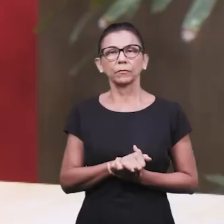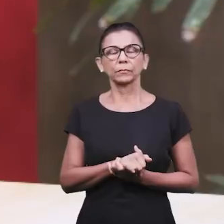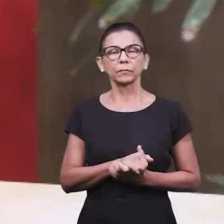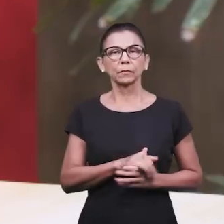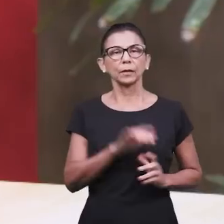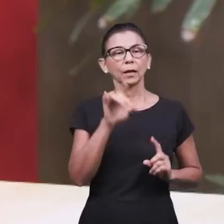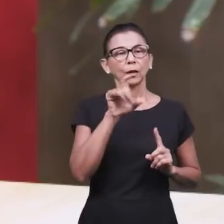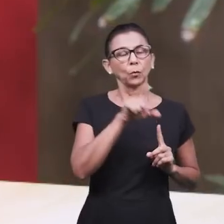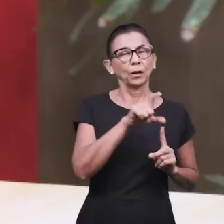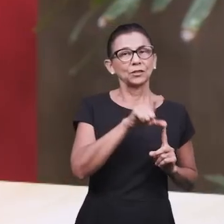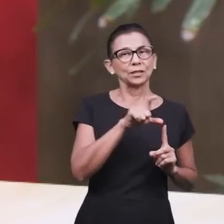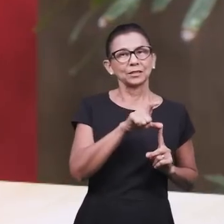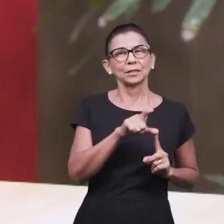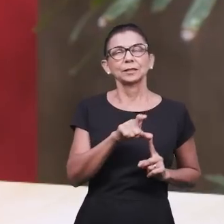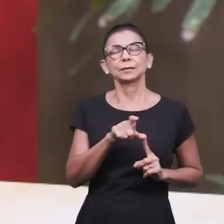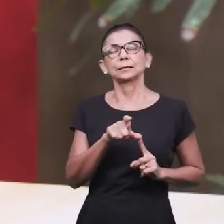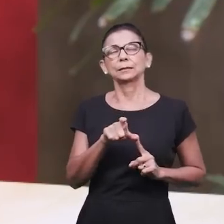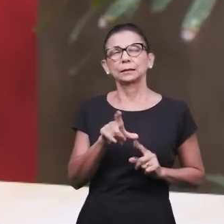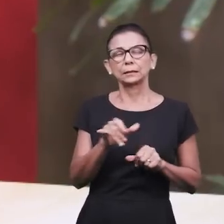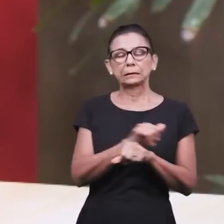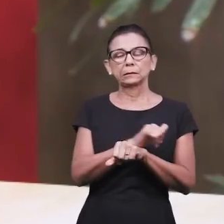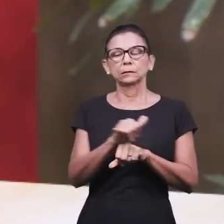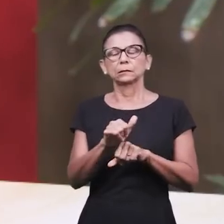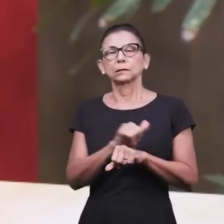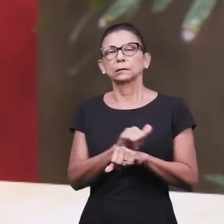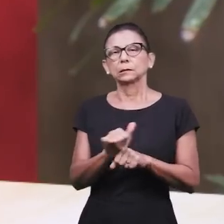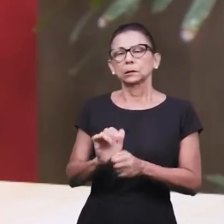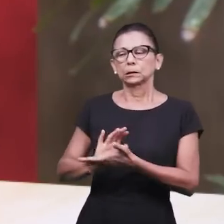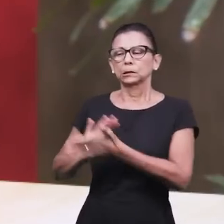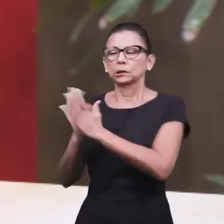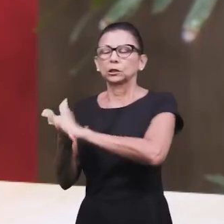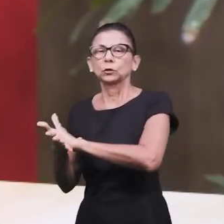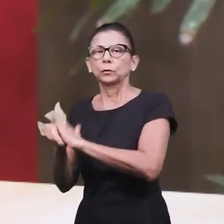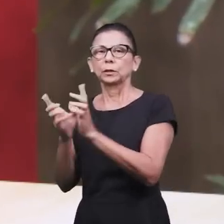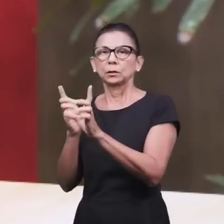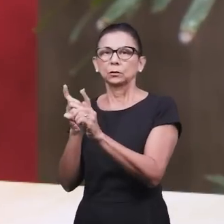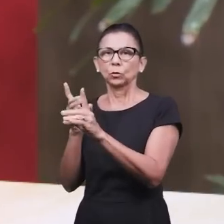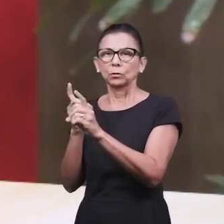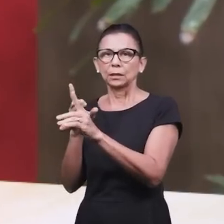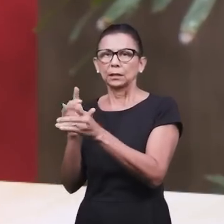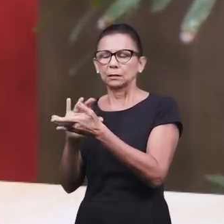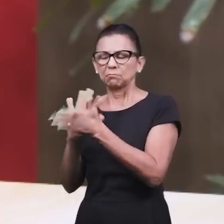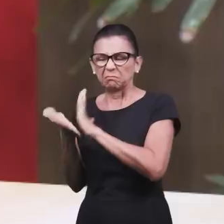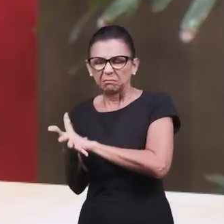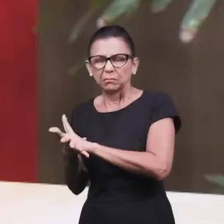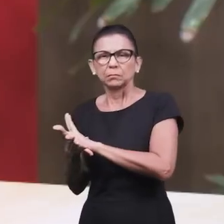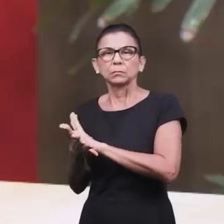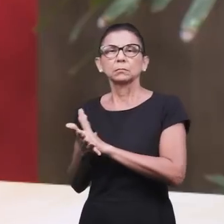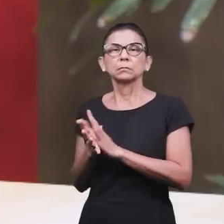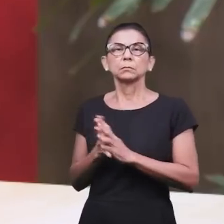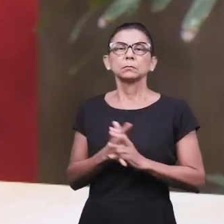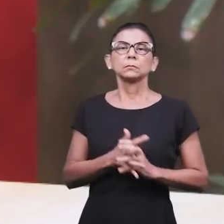O adversário ele tenta destruir a igreja, destruir a doutrina, acabar com tudo.